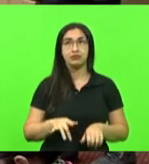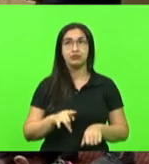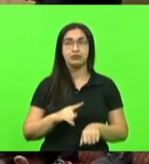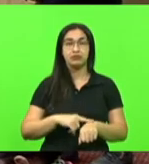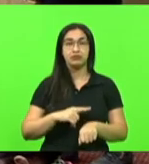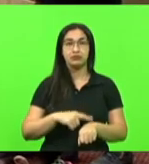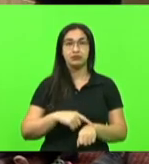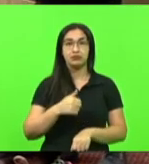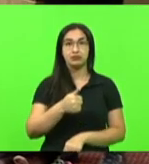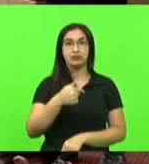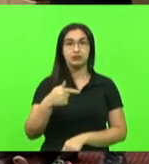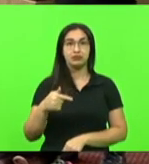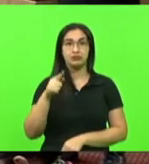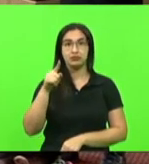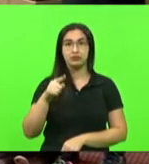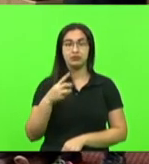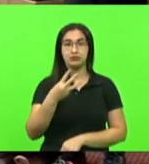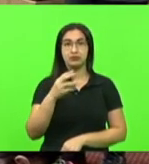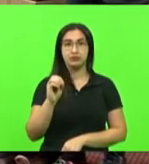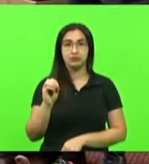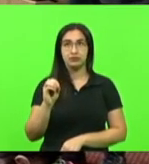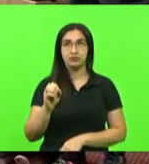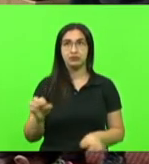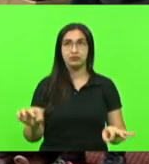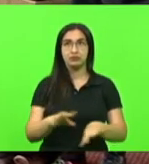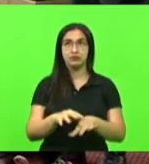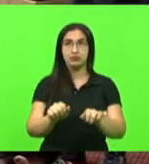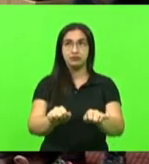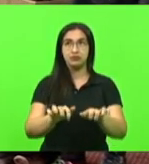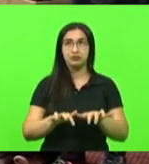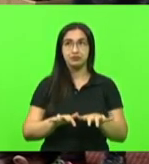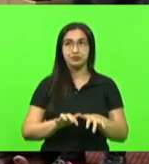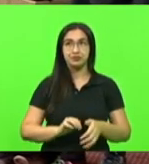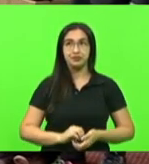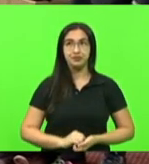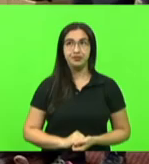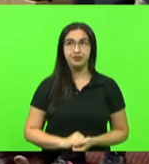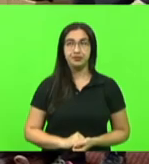17 horas e 31 minutos. está encerrada a presente sessão.